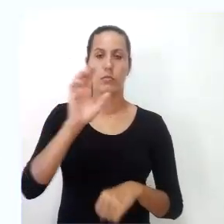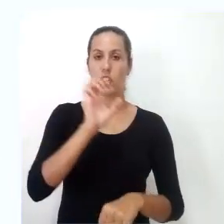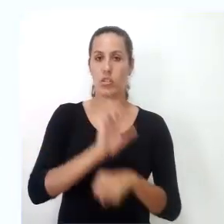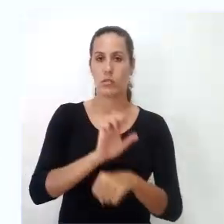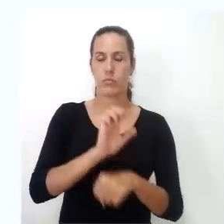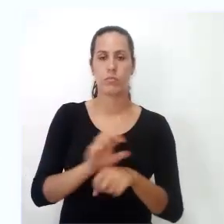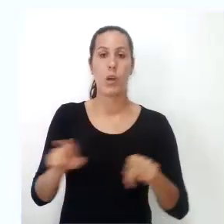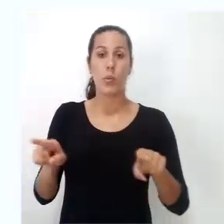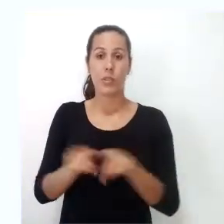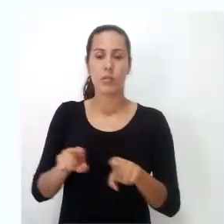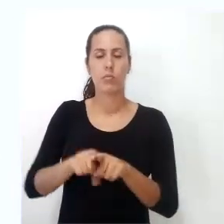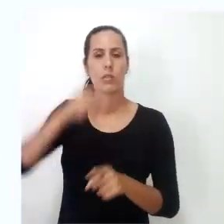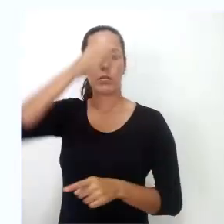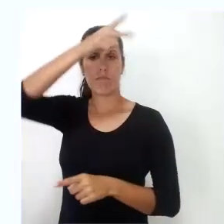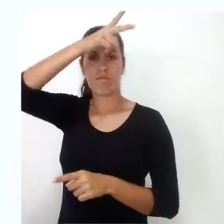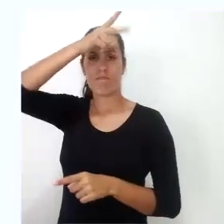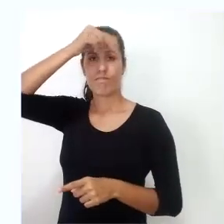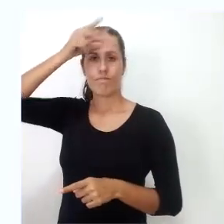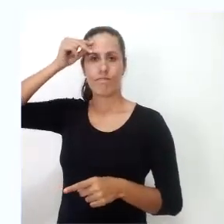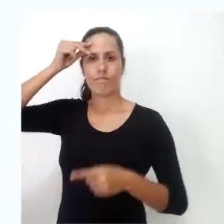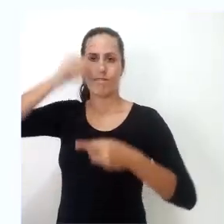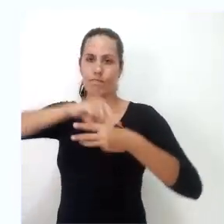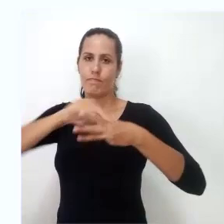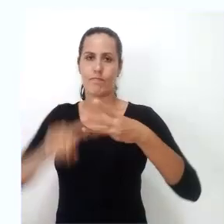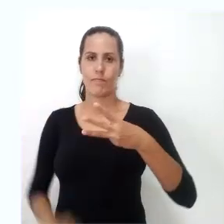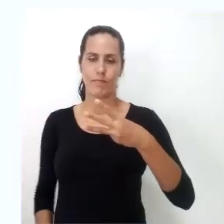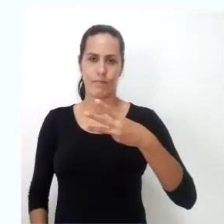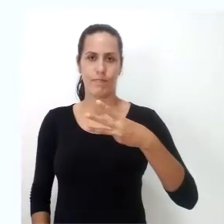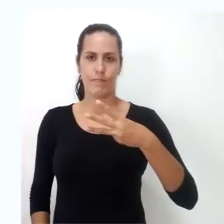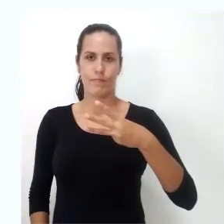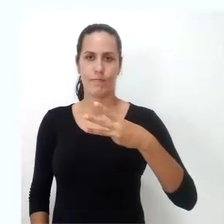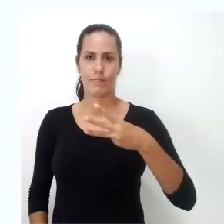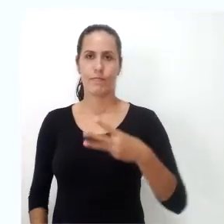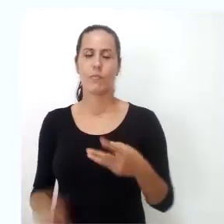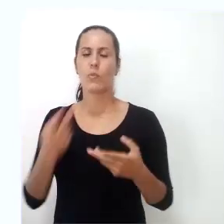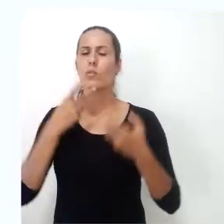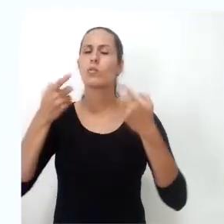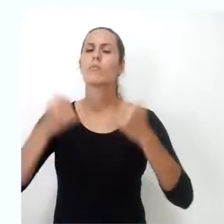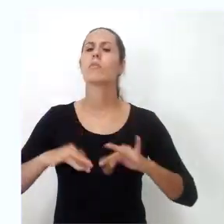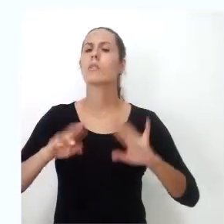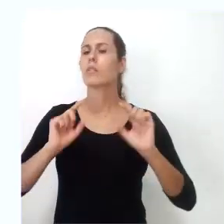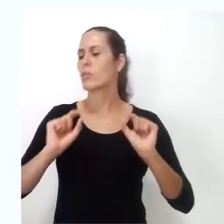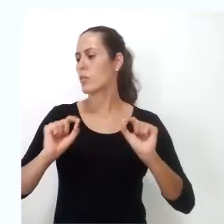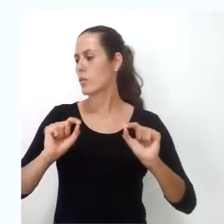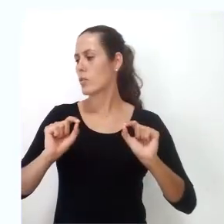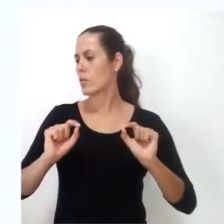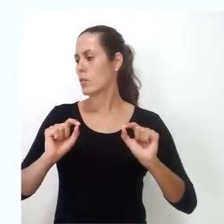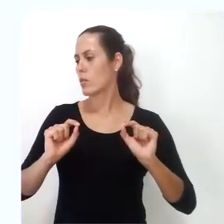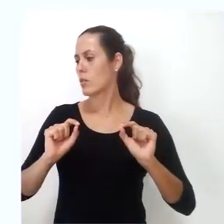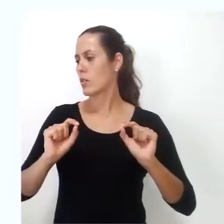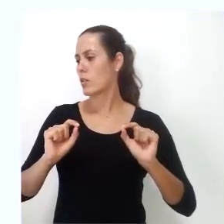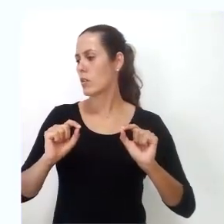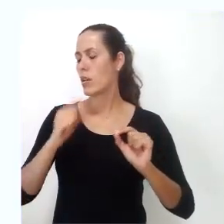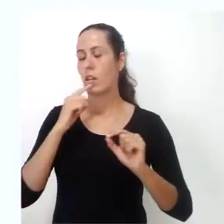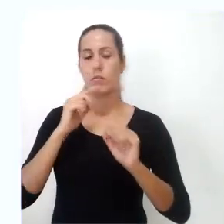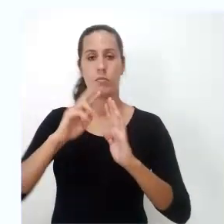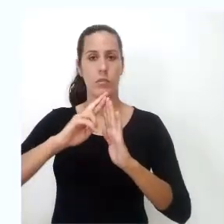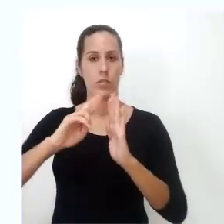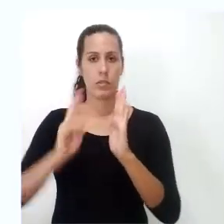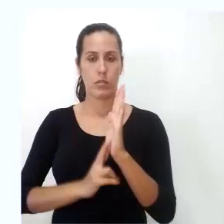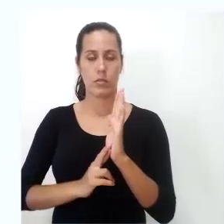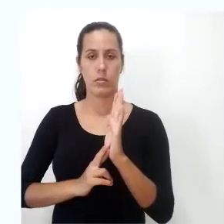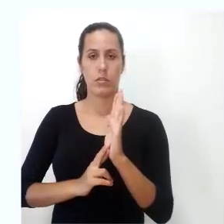fosse agora falar justamente de uma síntese, eu teria o seguinte: em síntese, tais textos vão o